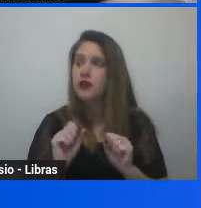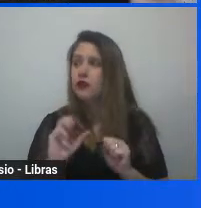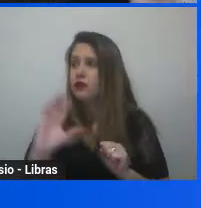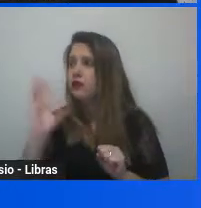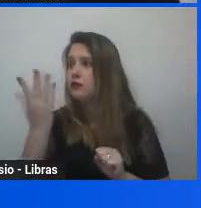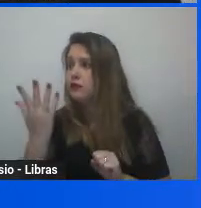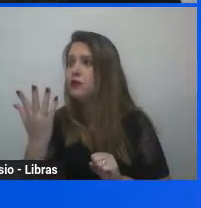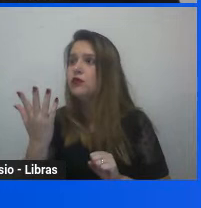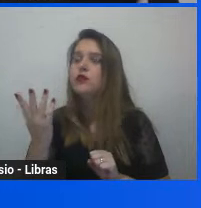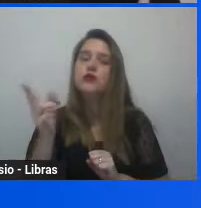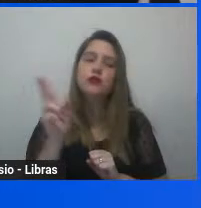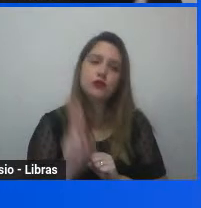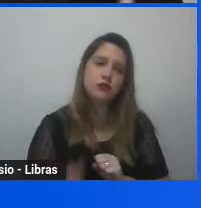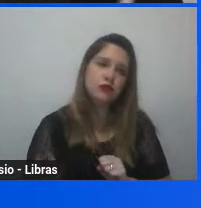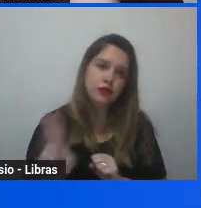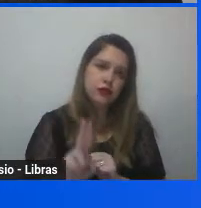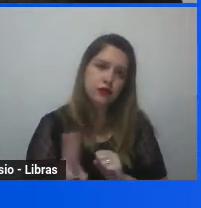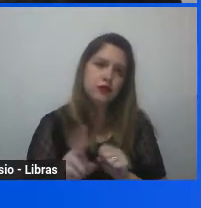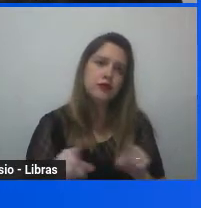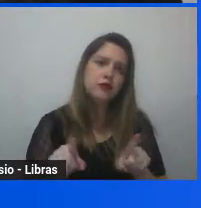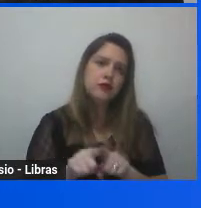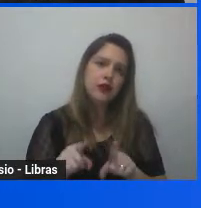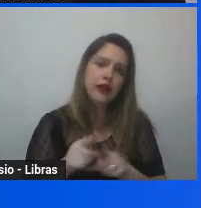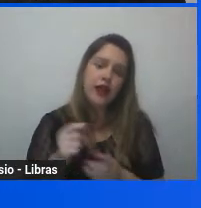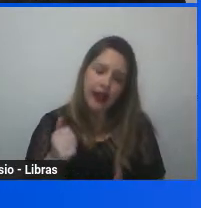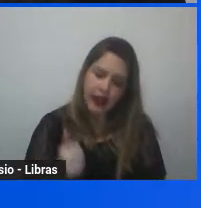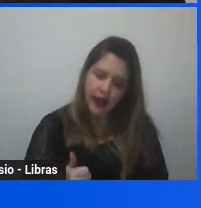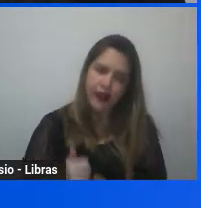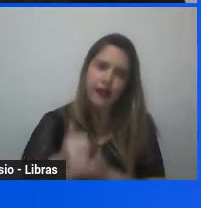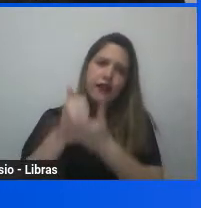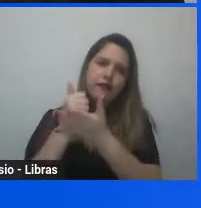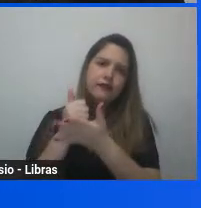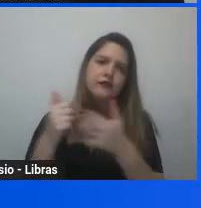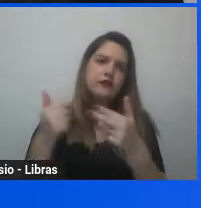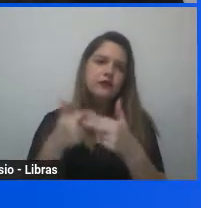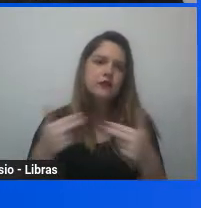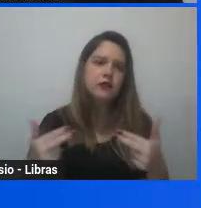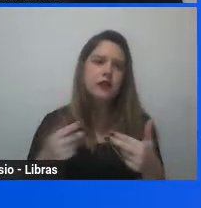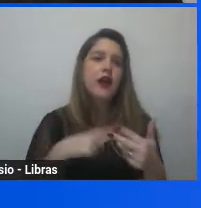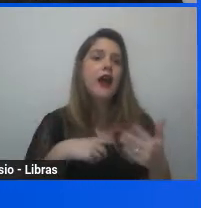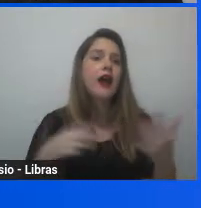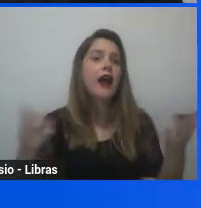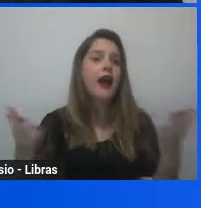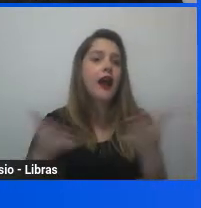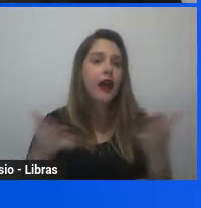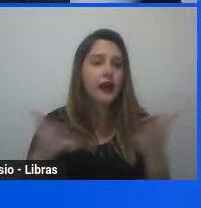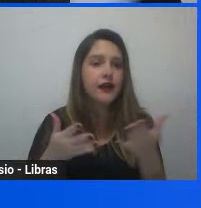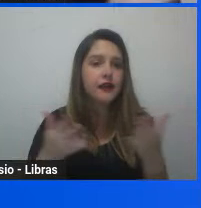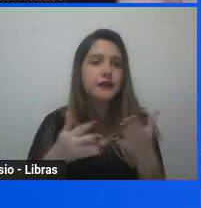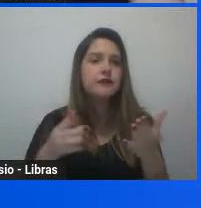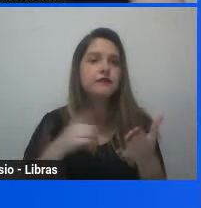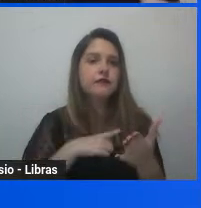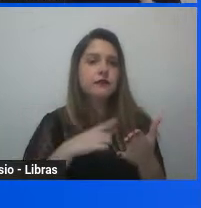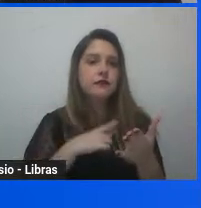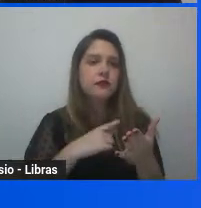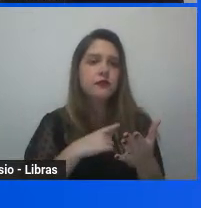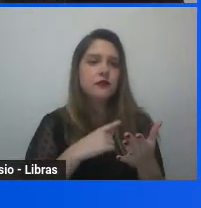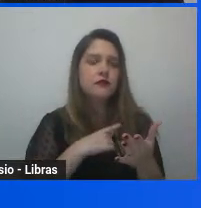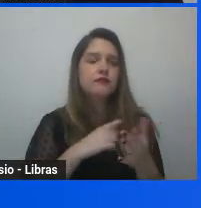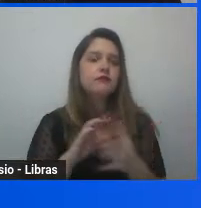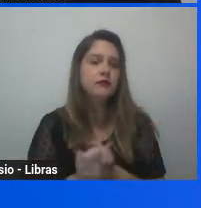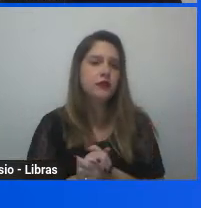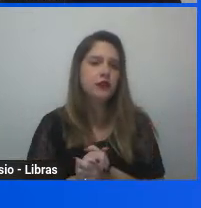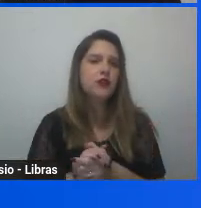uma imobilização e levar para um tratamento médico hospitalar, agora pode ser que nem gesso